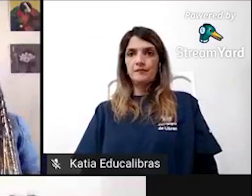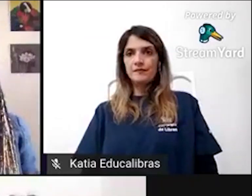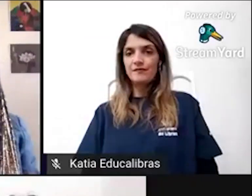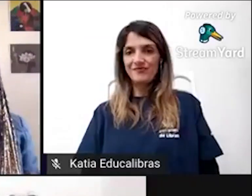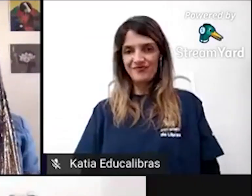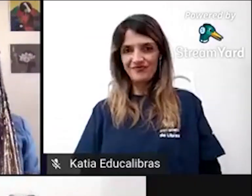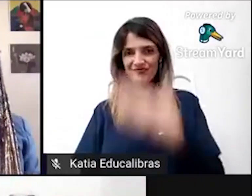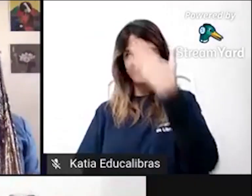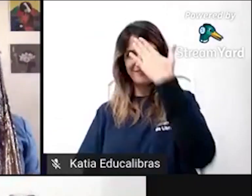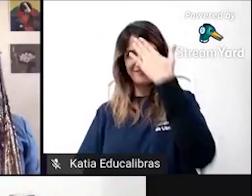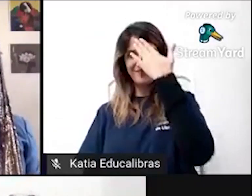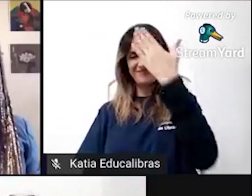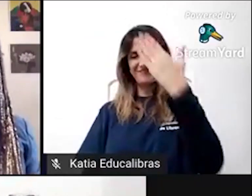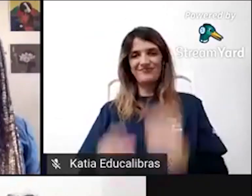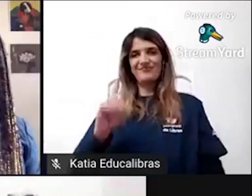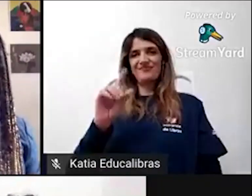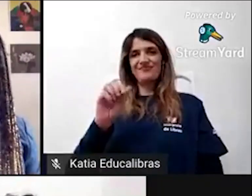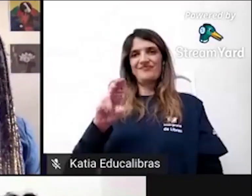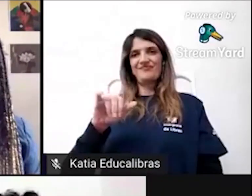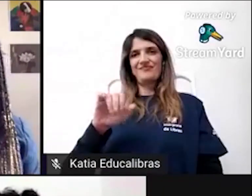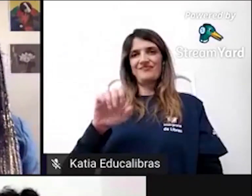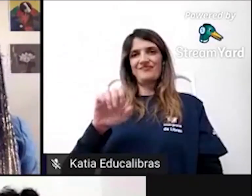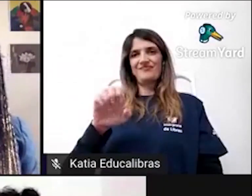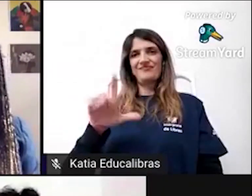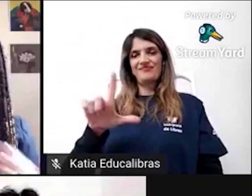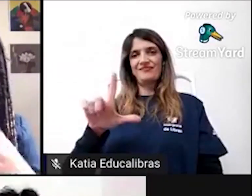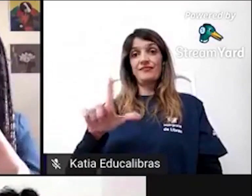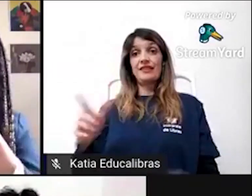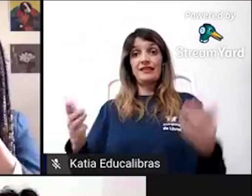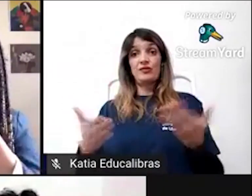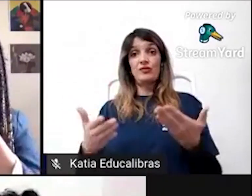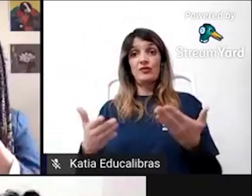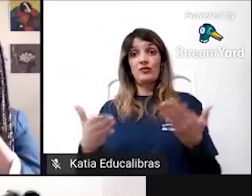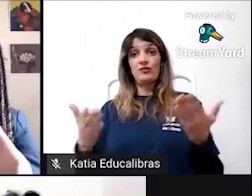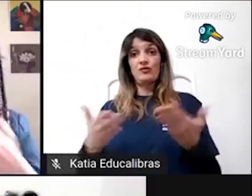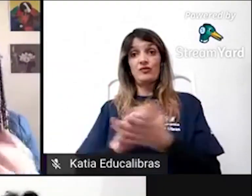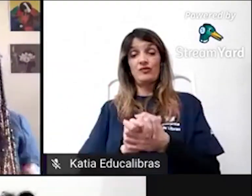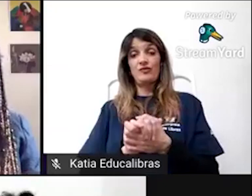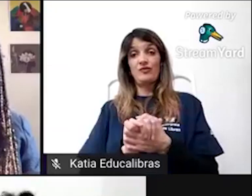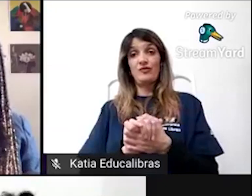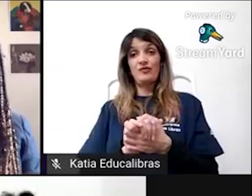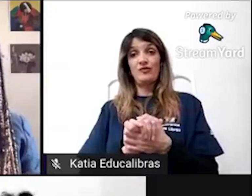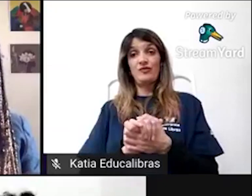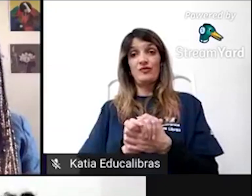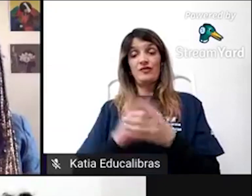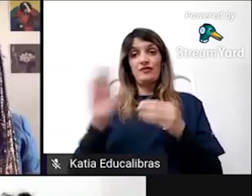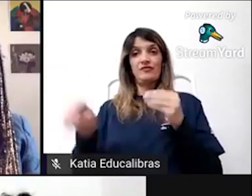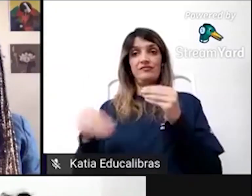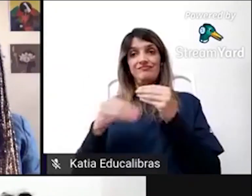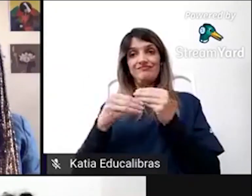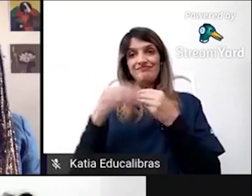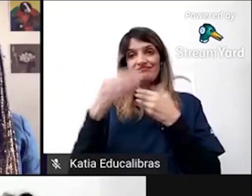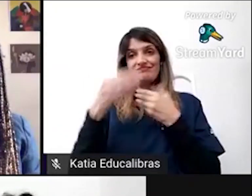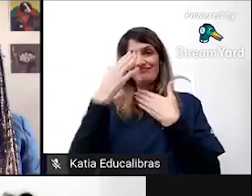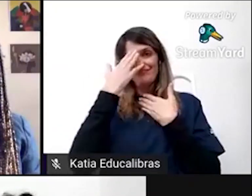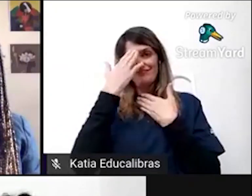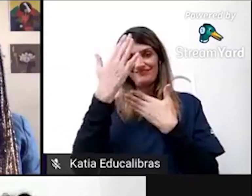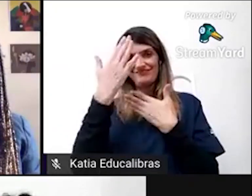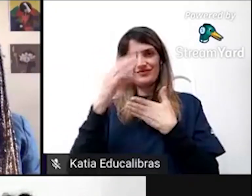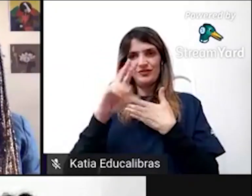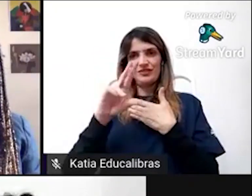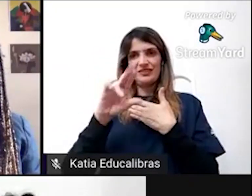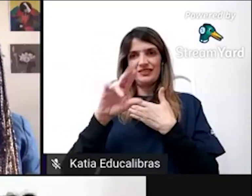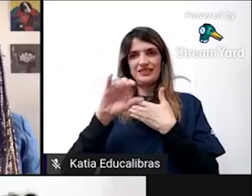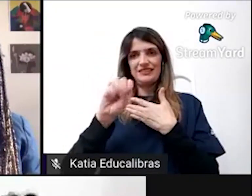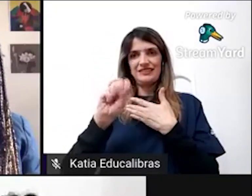Obrigada, Daniel. E agora, gente, então eu quero reiterar o agradecimento, né? E Cristino? Oi,